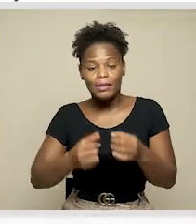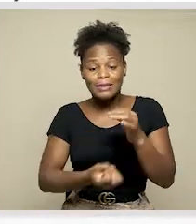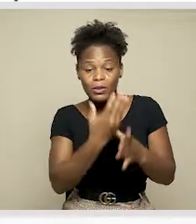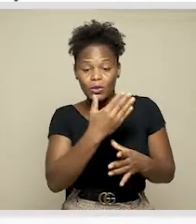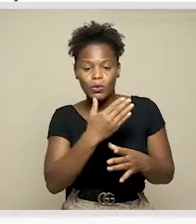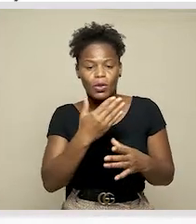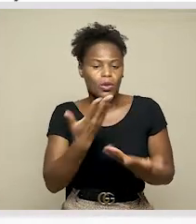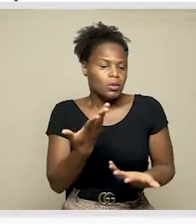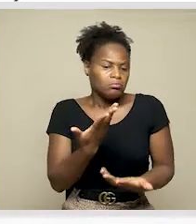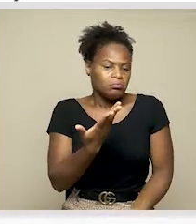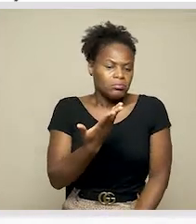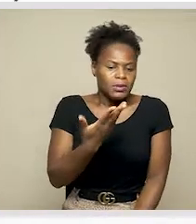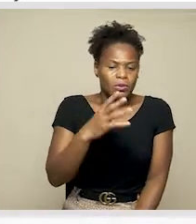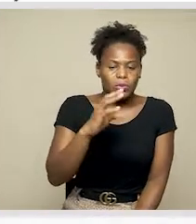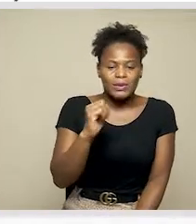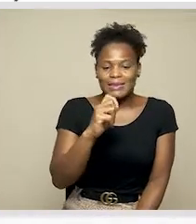e do período que vai até